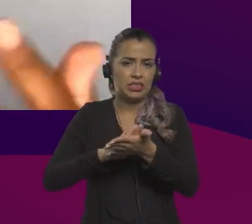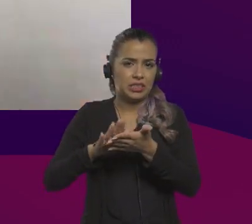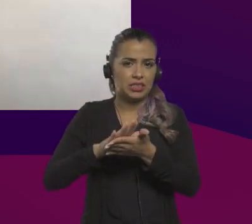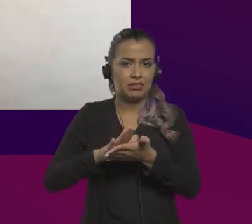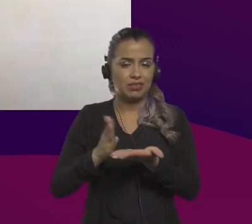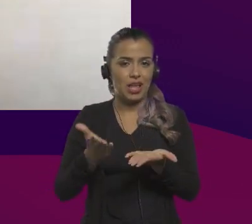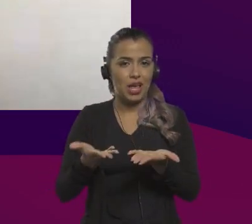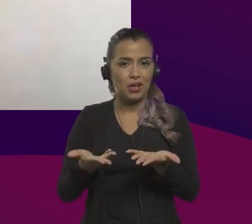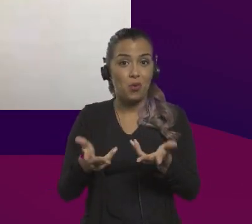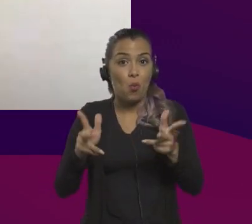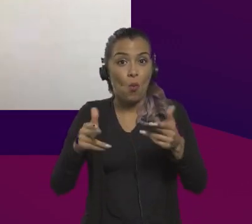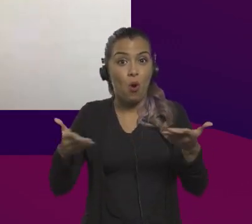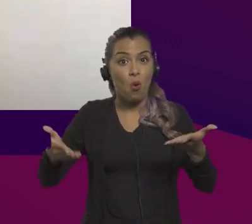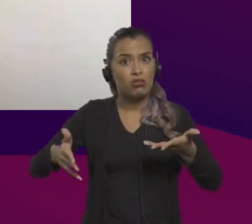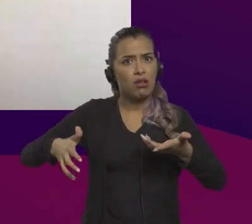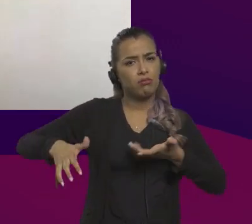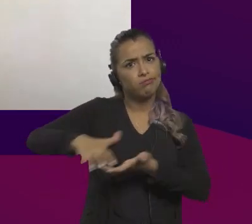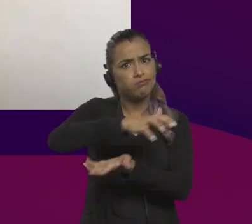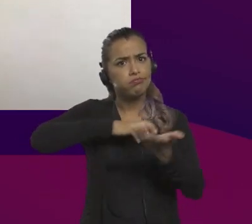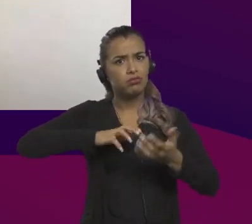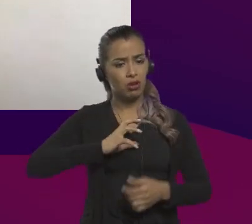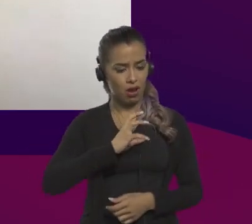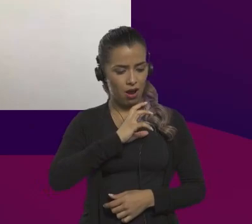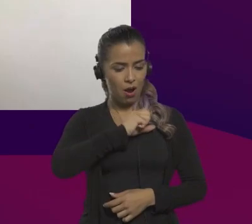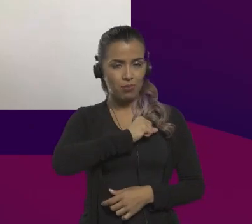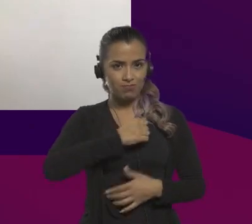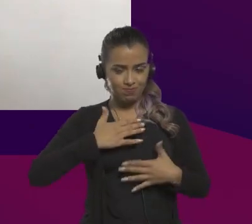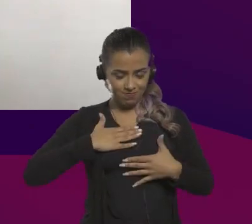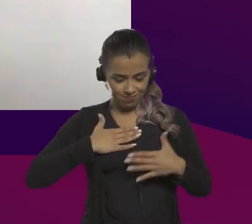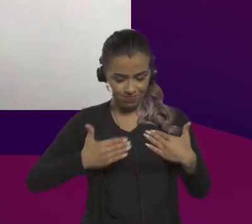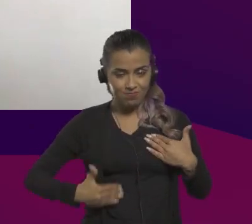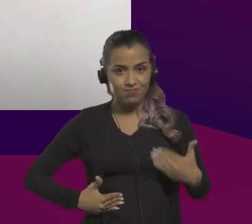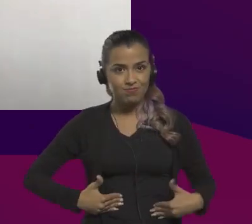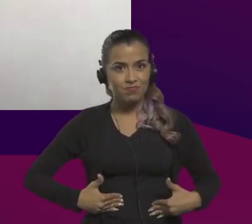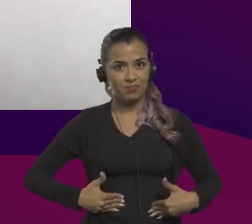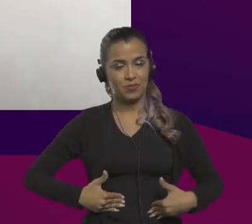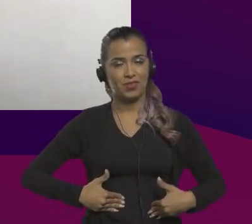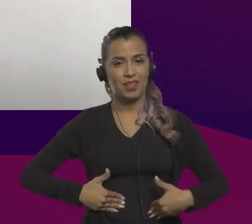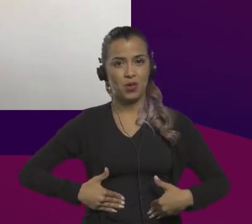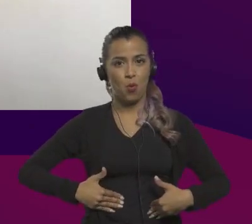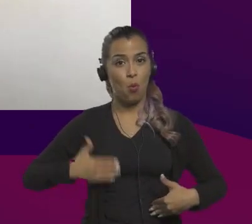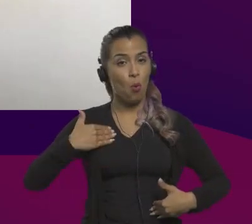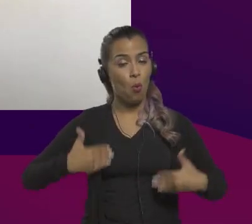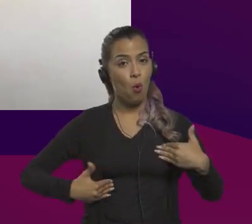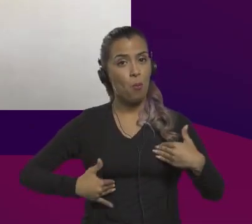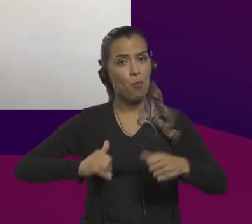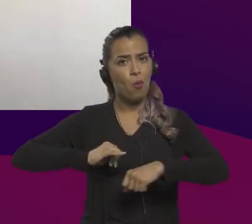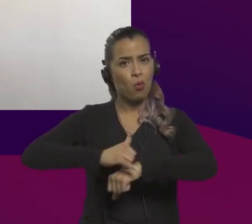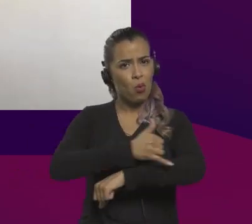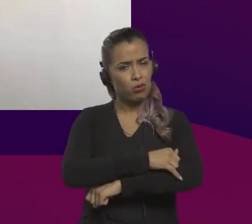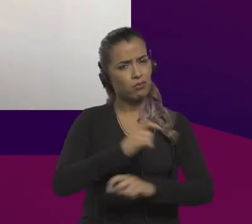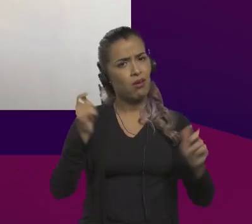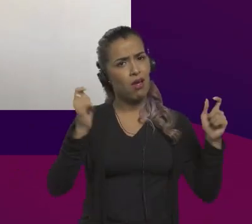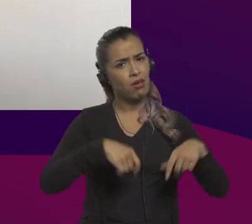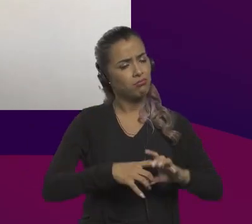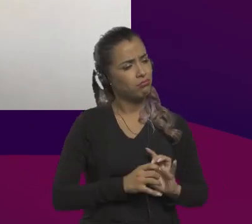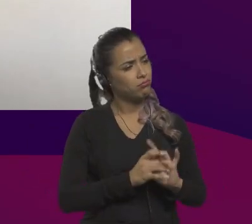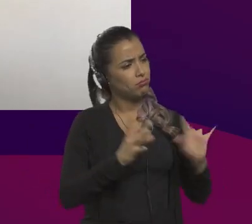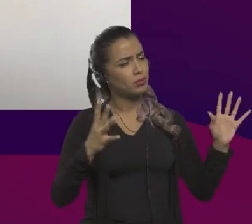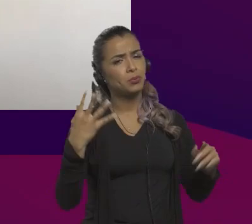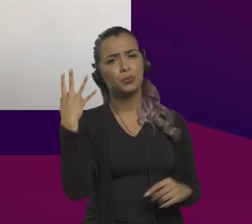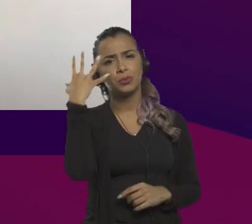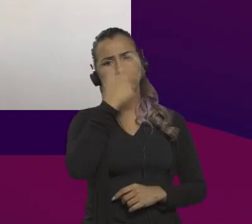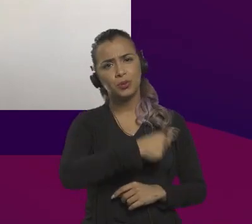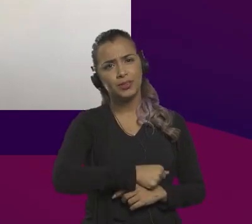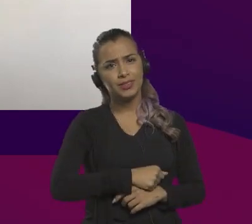essa revolução de entender o corpo gordo como um corpo viável, um corpo possível, um corpo bonito. Então